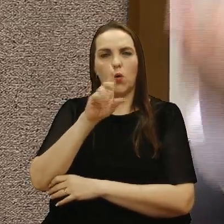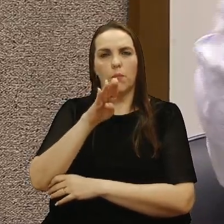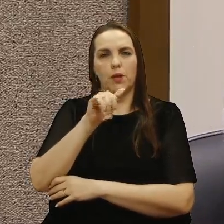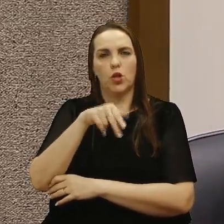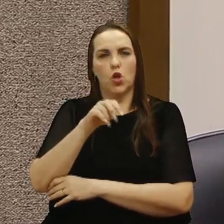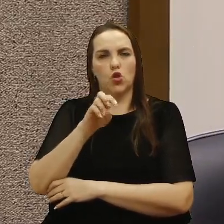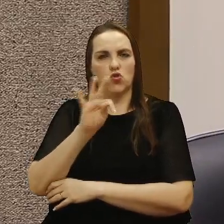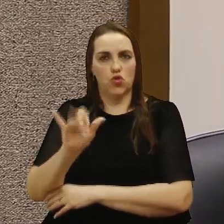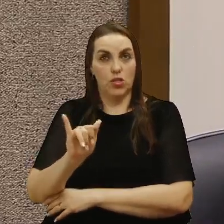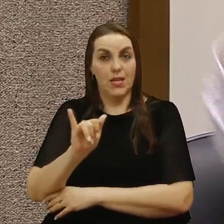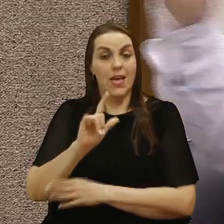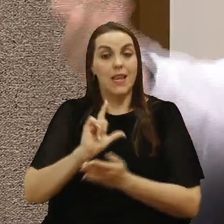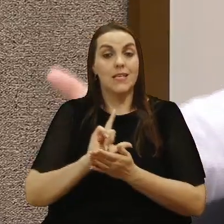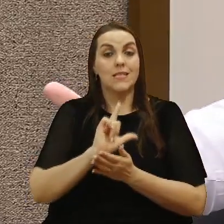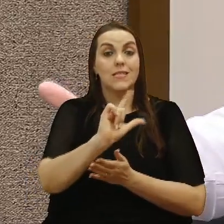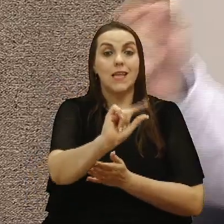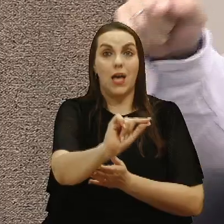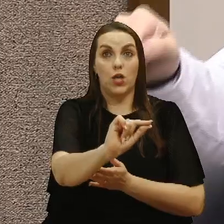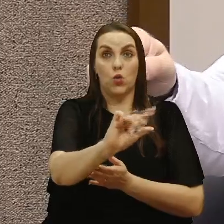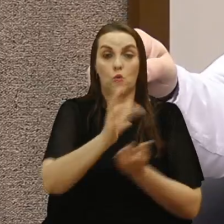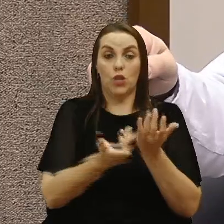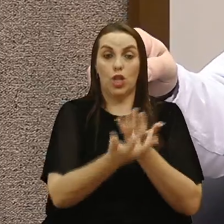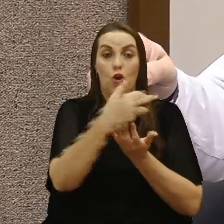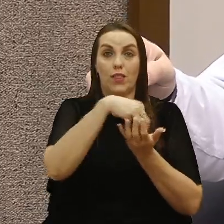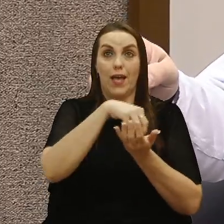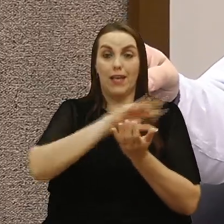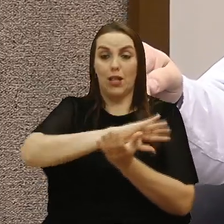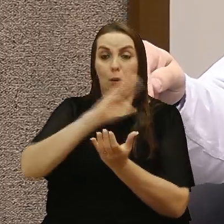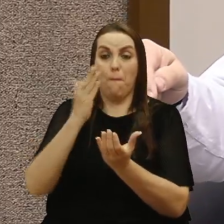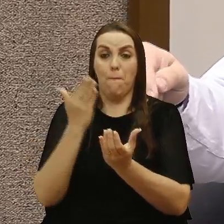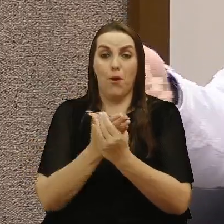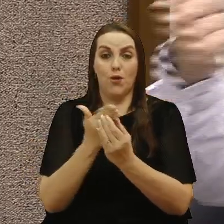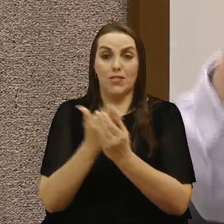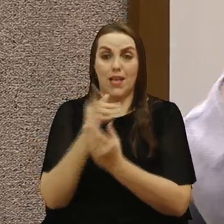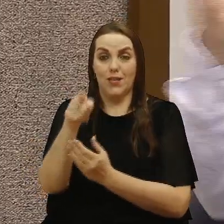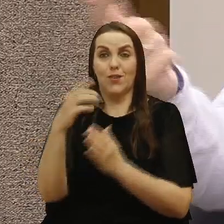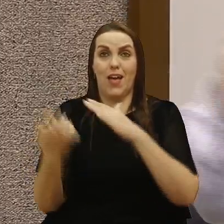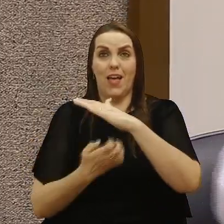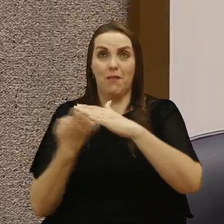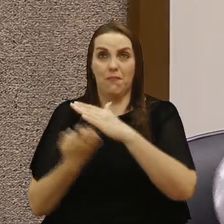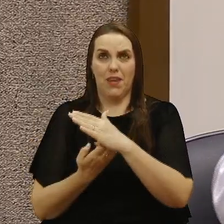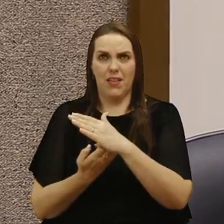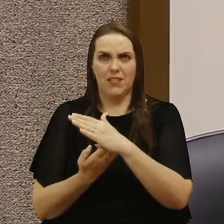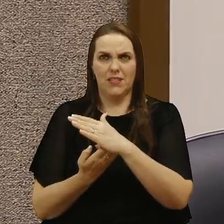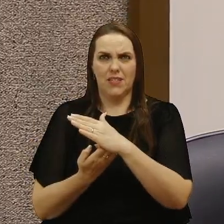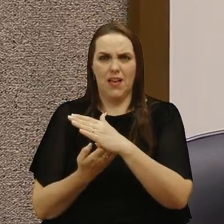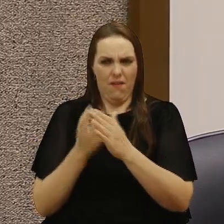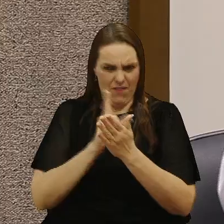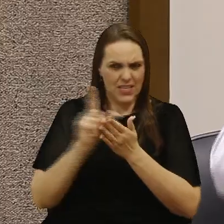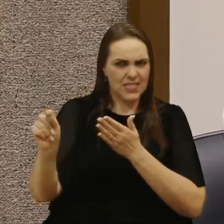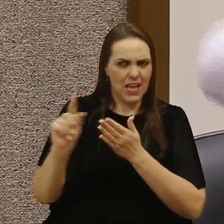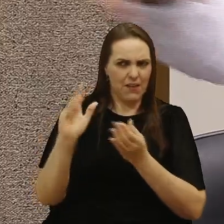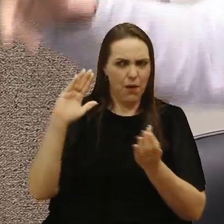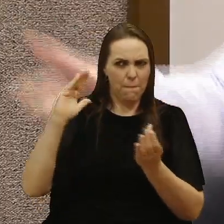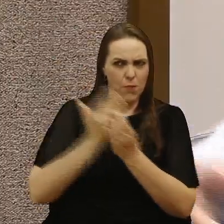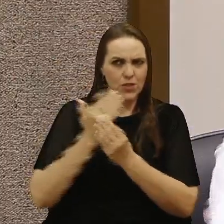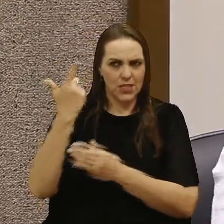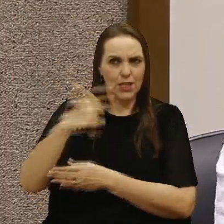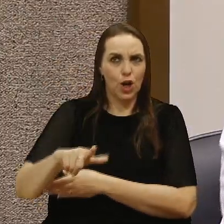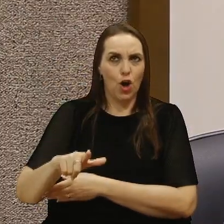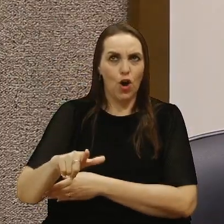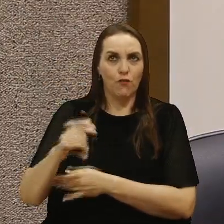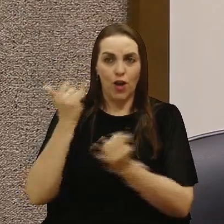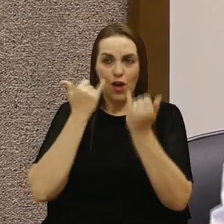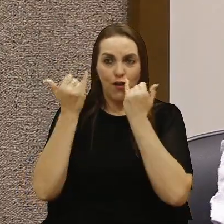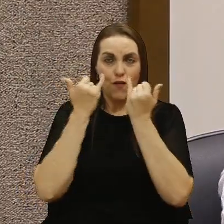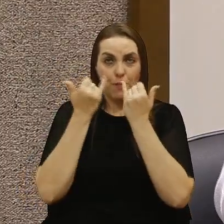Ele saiu da Codeca e processou a empresa, já trouxe a informação aqui. Vai sair, vai processar de novo? Com todas as informações privilegiadas